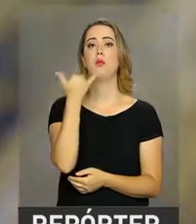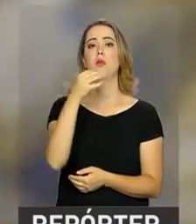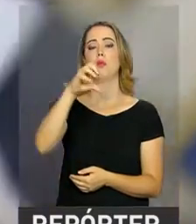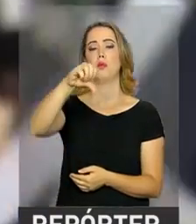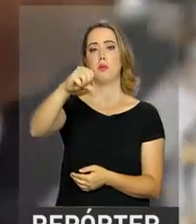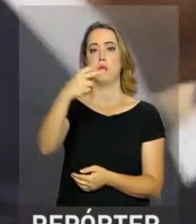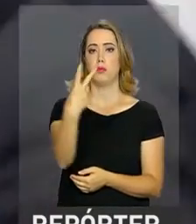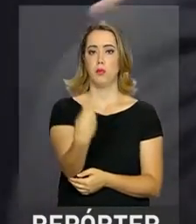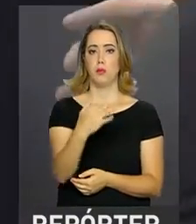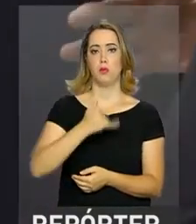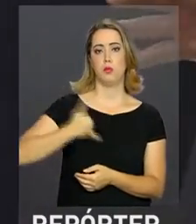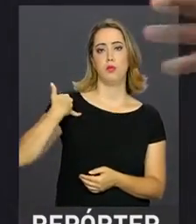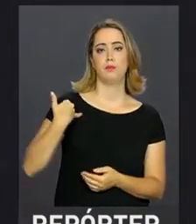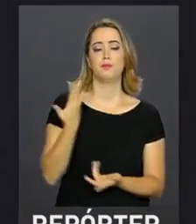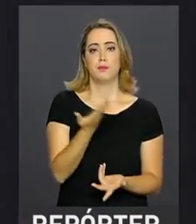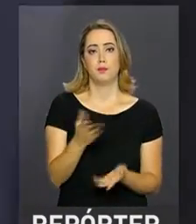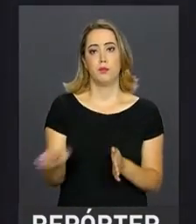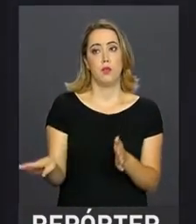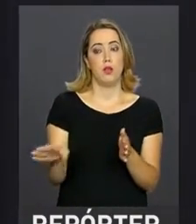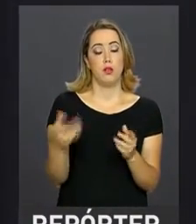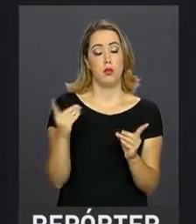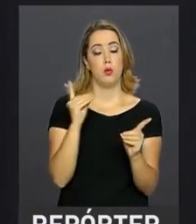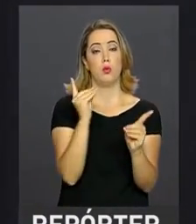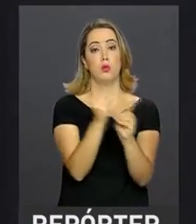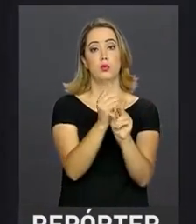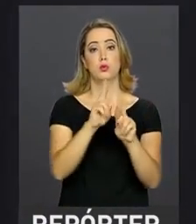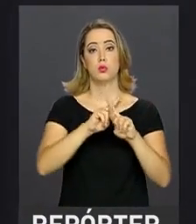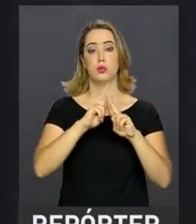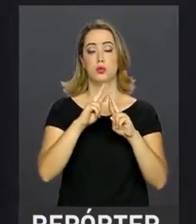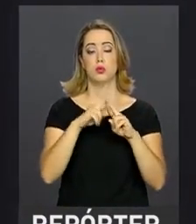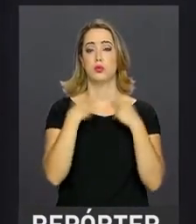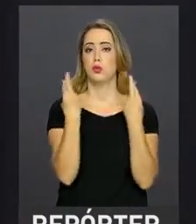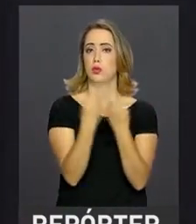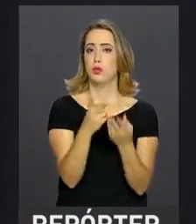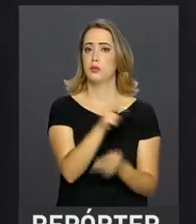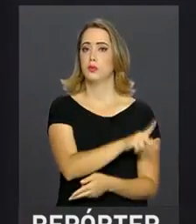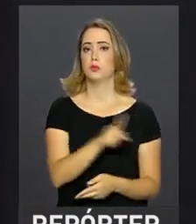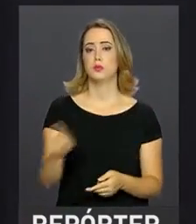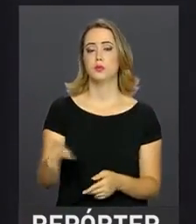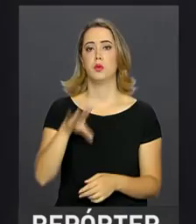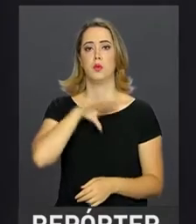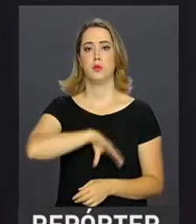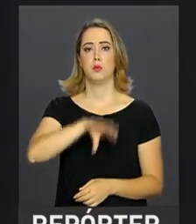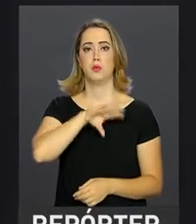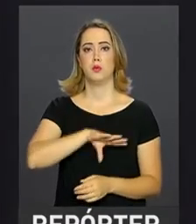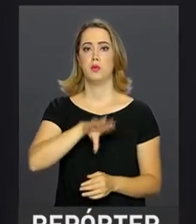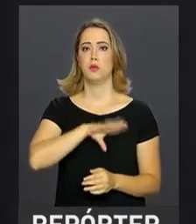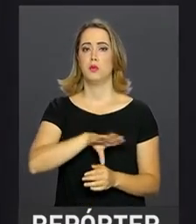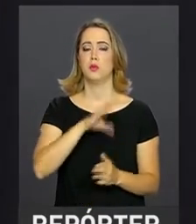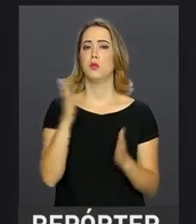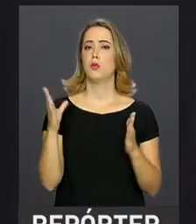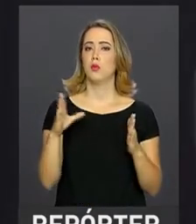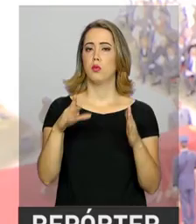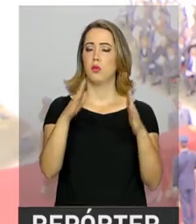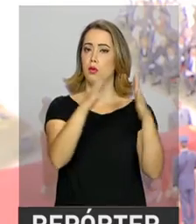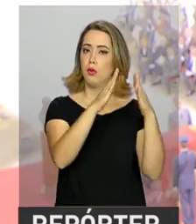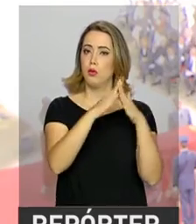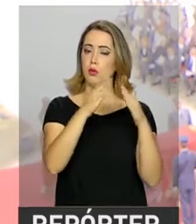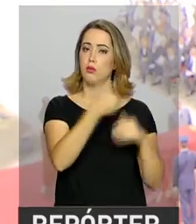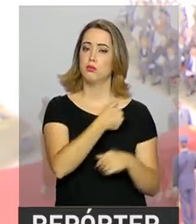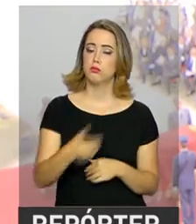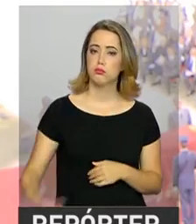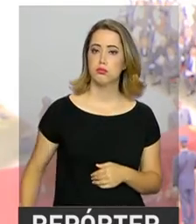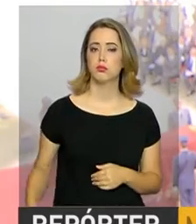também foi recebido pelo presidente de portugal marcelo rebelo de sousa no palácio de belém sede do governo português o